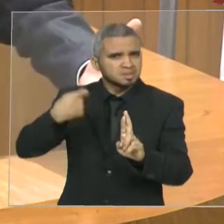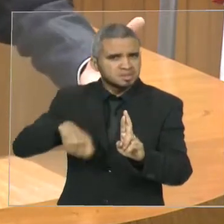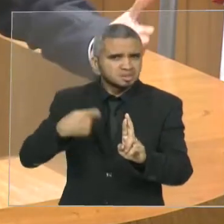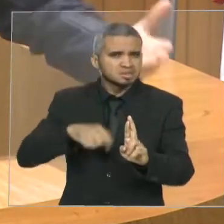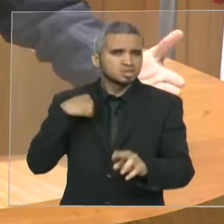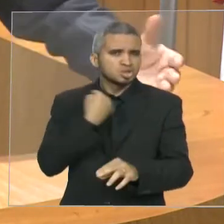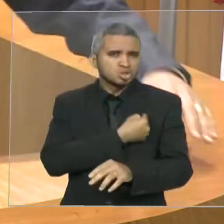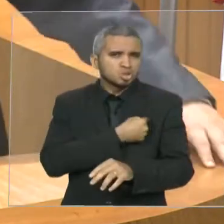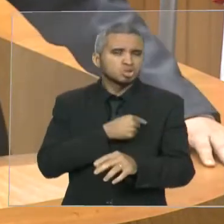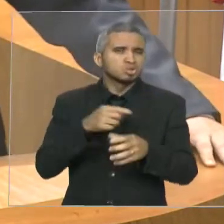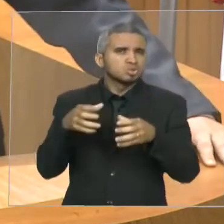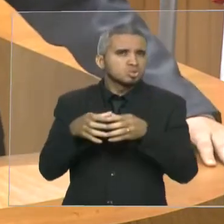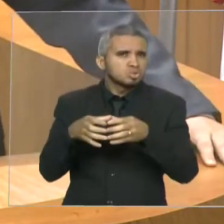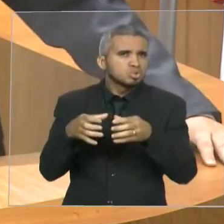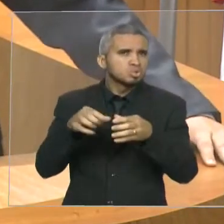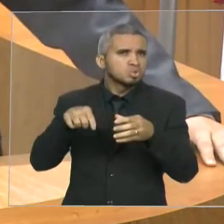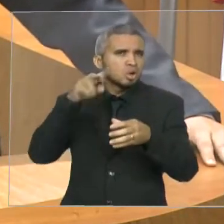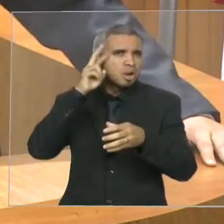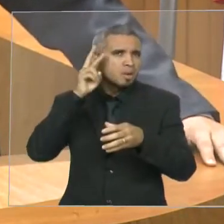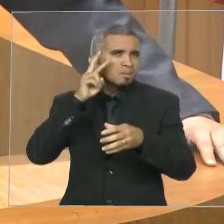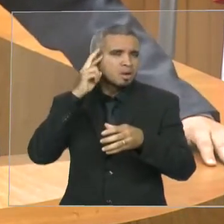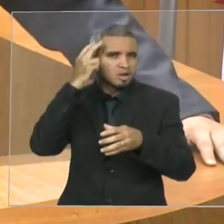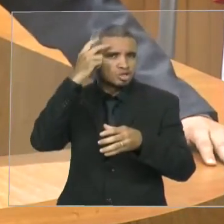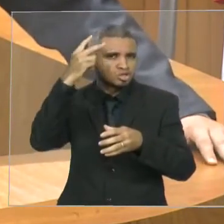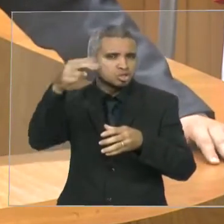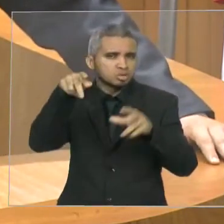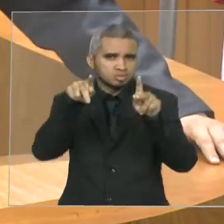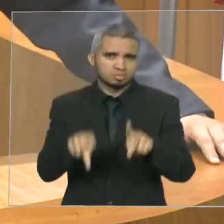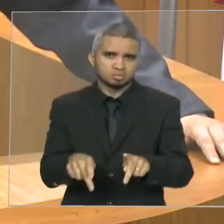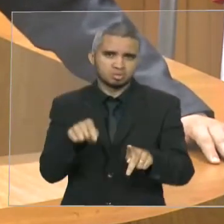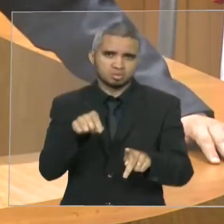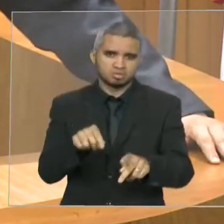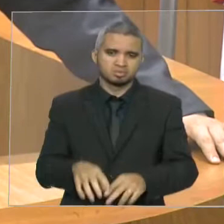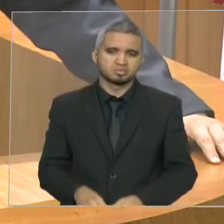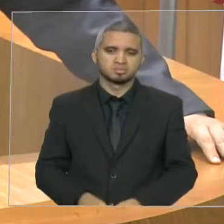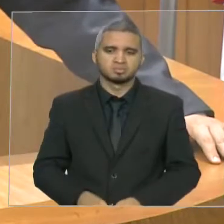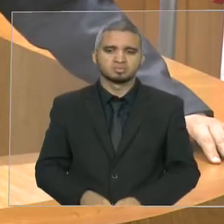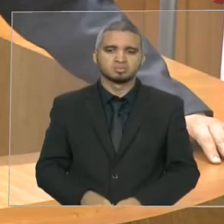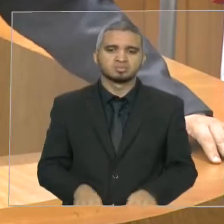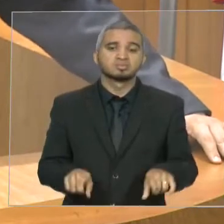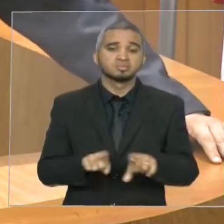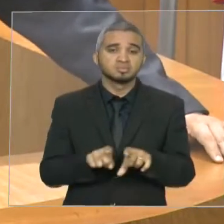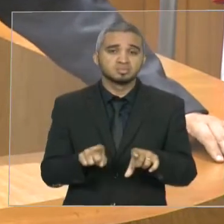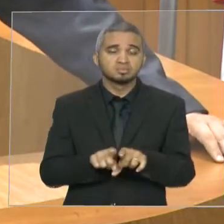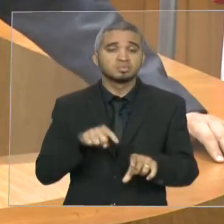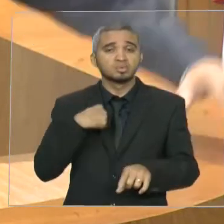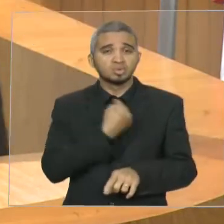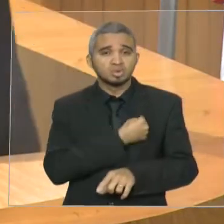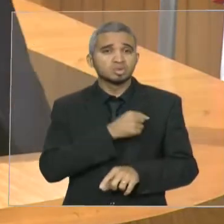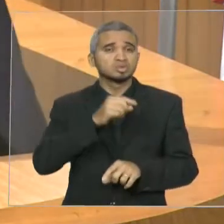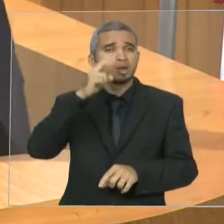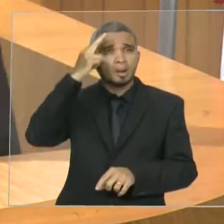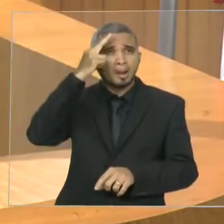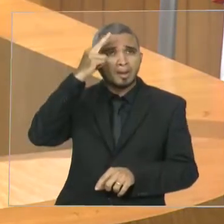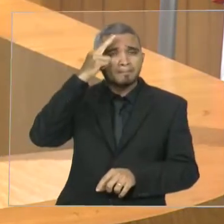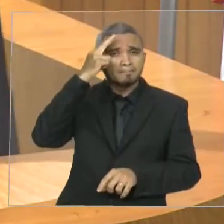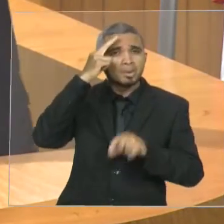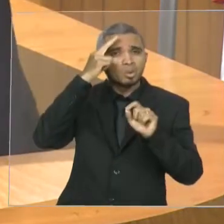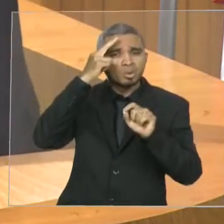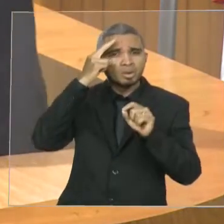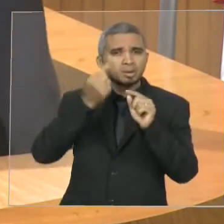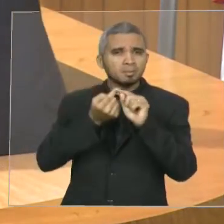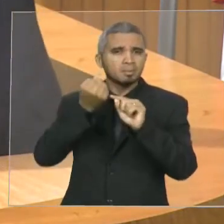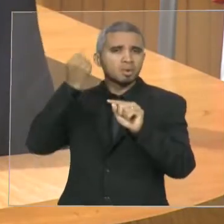preservarmos a história do nosso povo, de preservarmos a memória daqueles que ajudaram